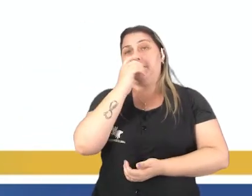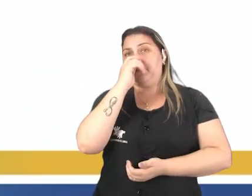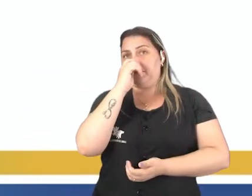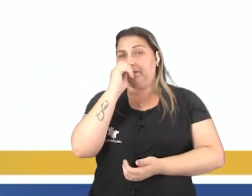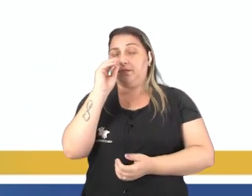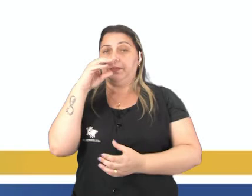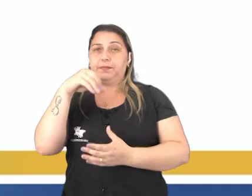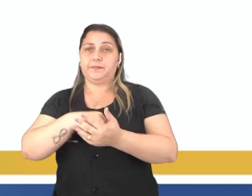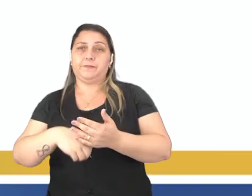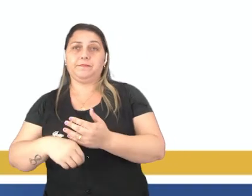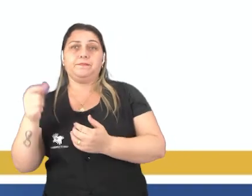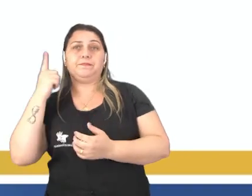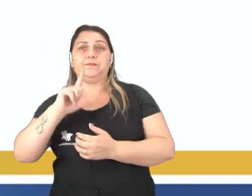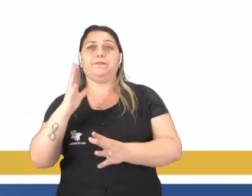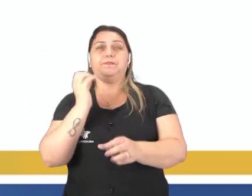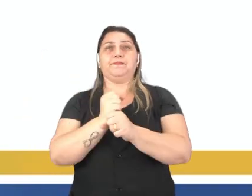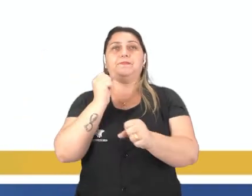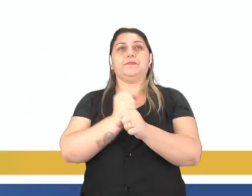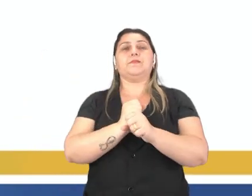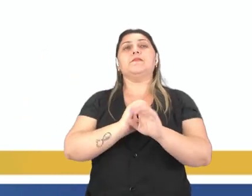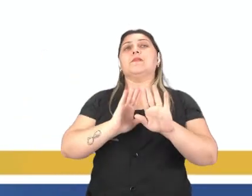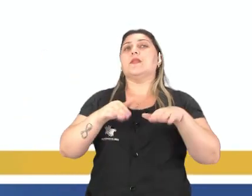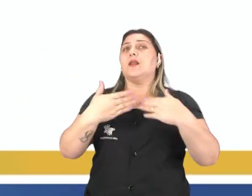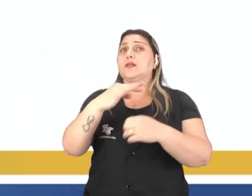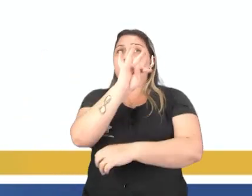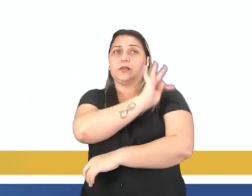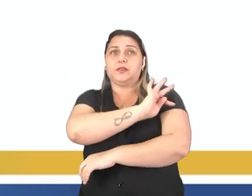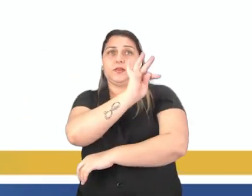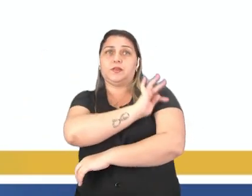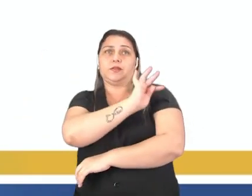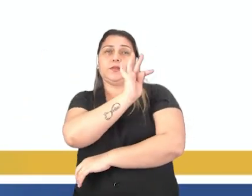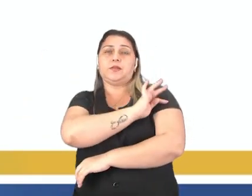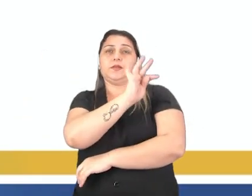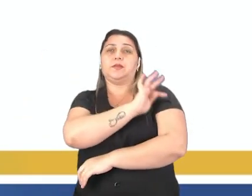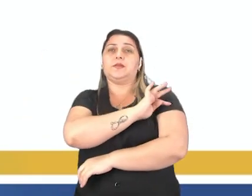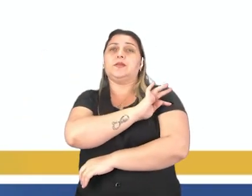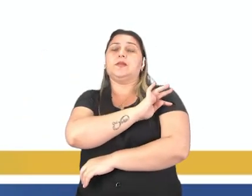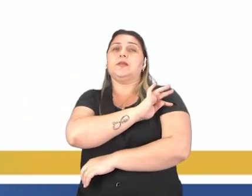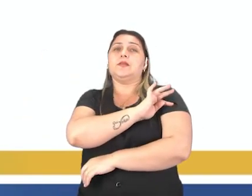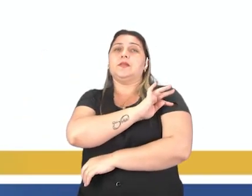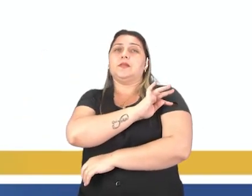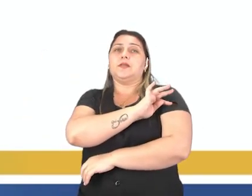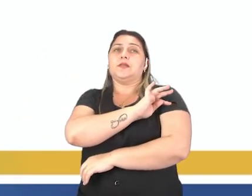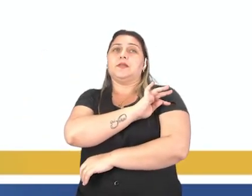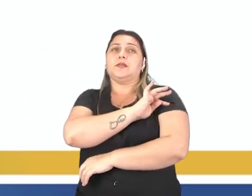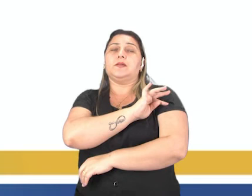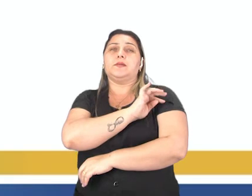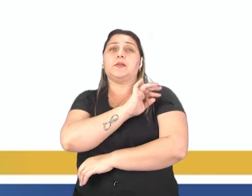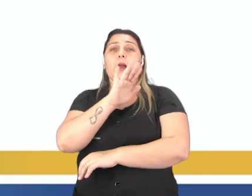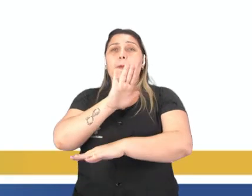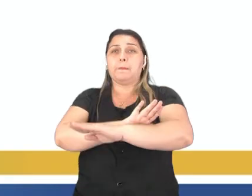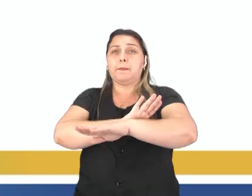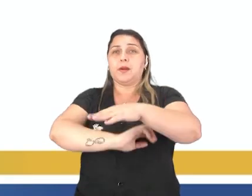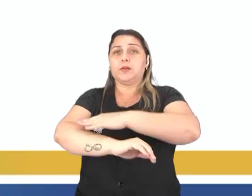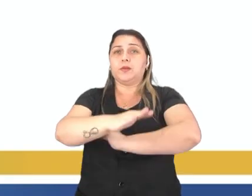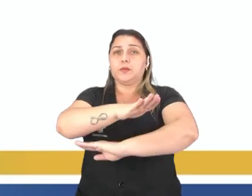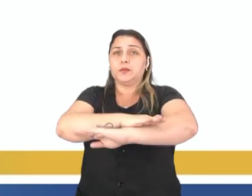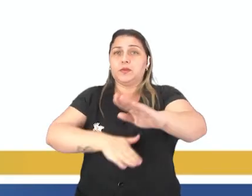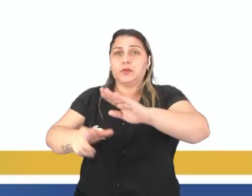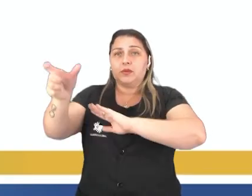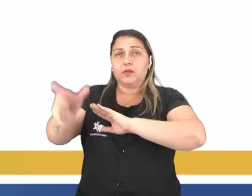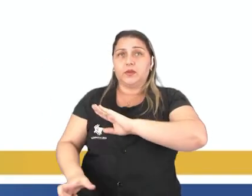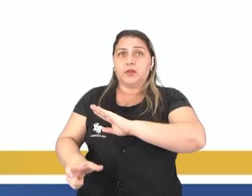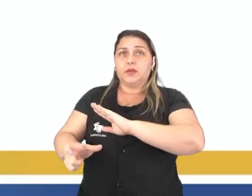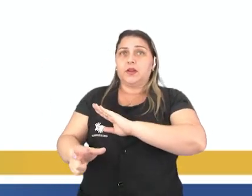da pontuação a gente pode ver que qualquer técnica que apenas toque ou raspe no